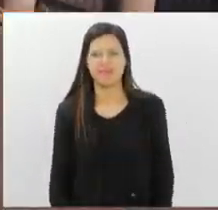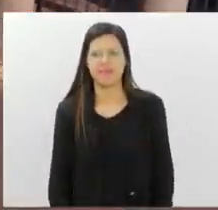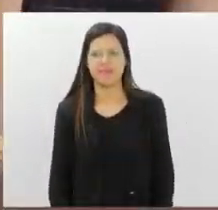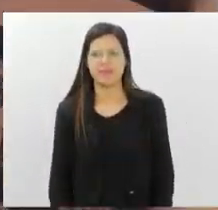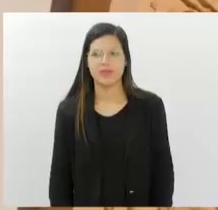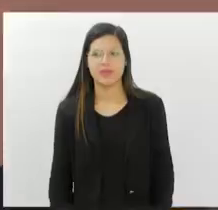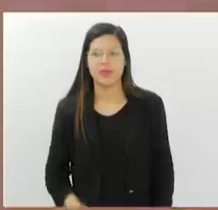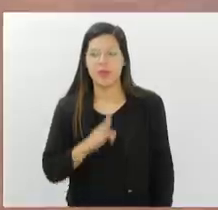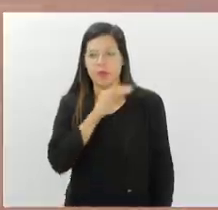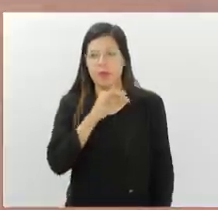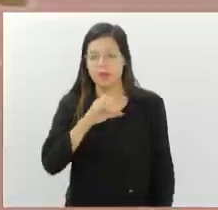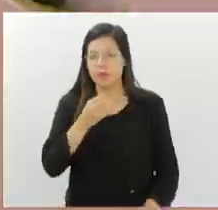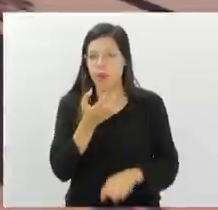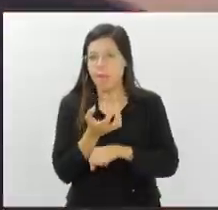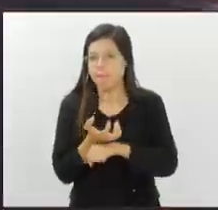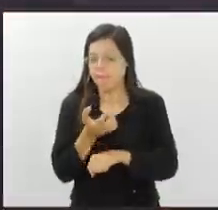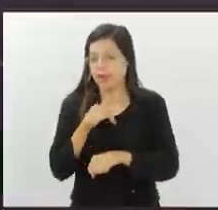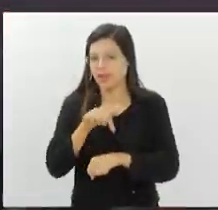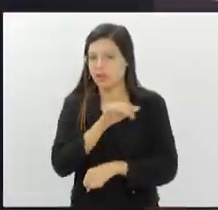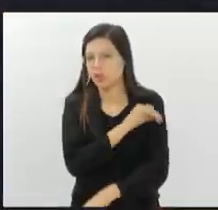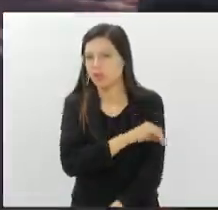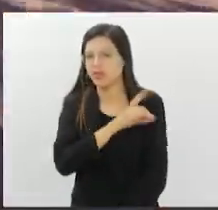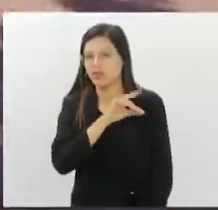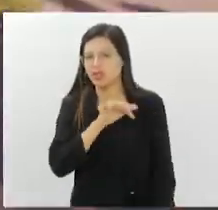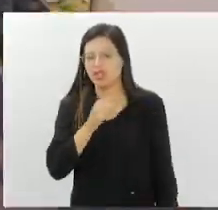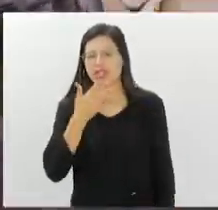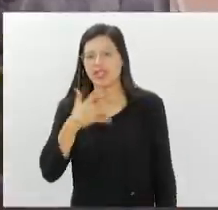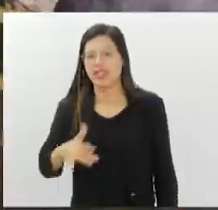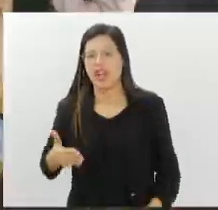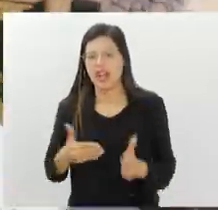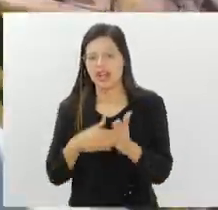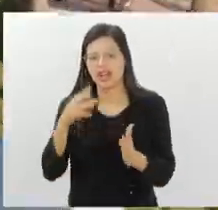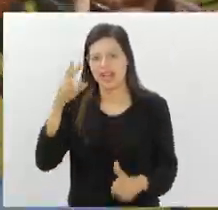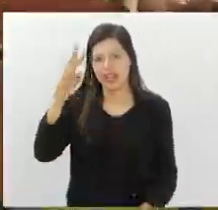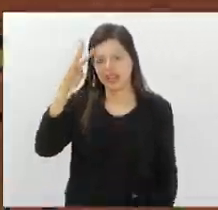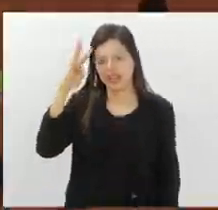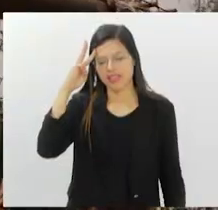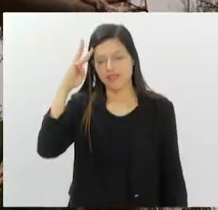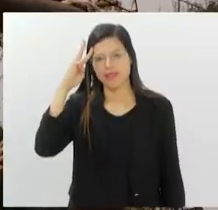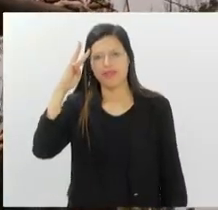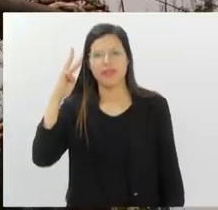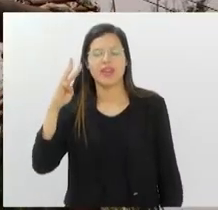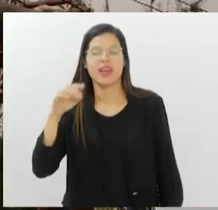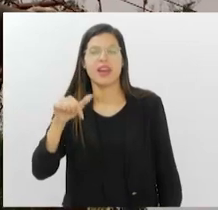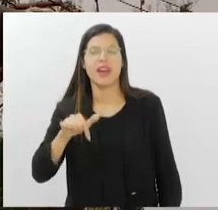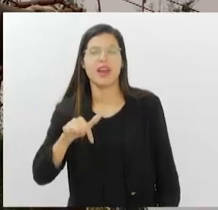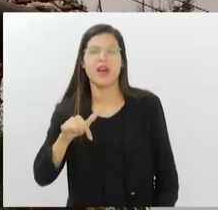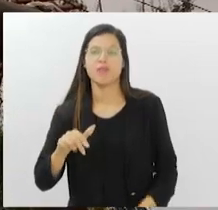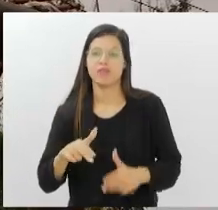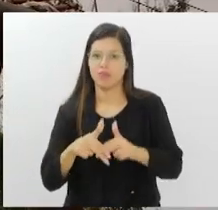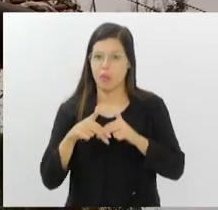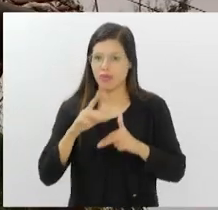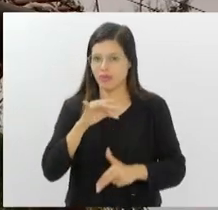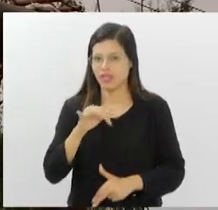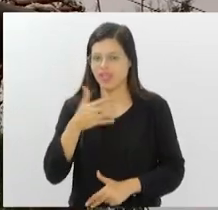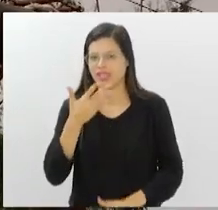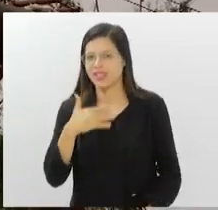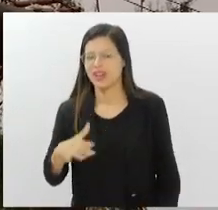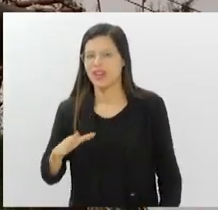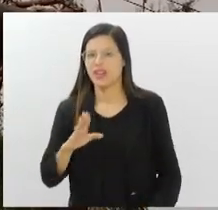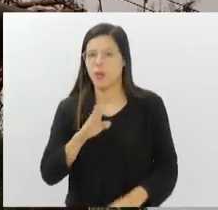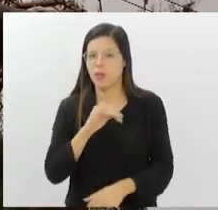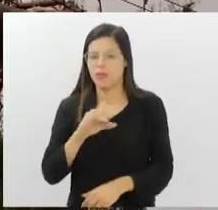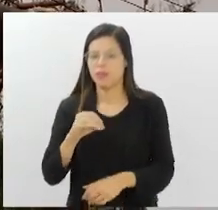No Bioparque do Rio, o Dia das Crianças vai até terça-feira próxima. Em comemoração à data, o Bioparque, que